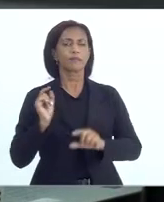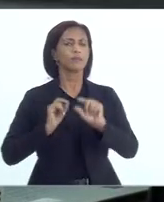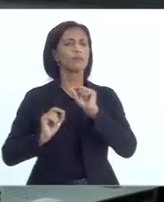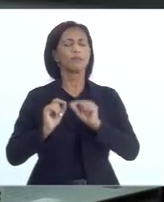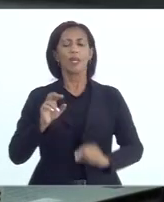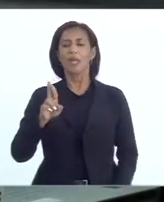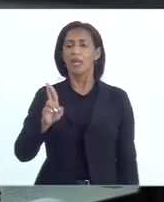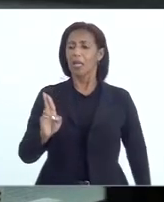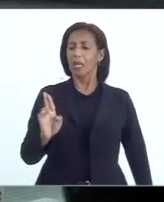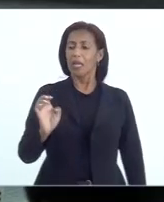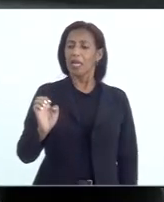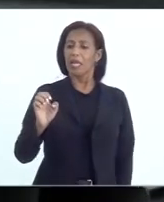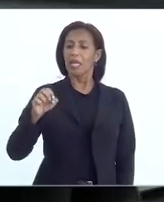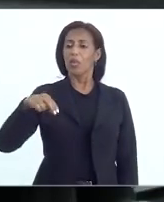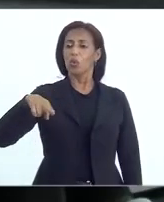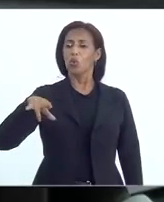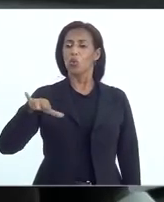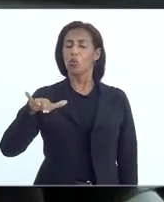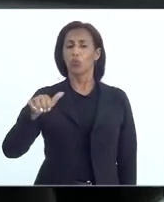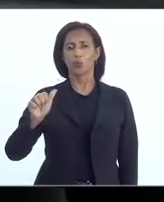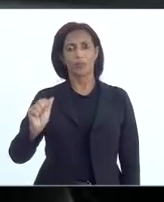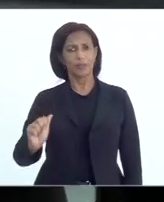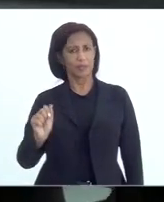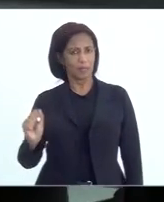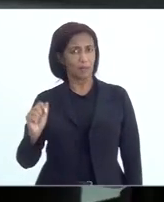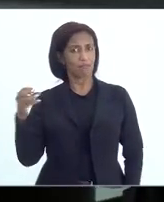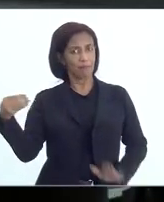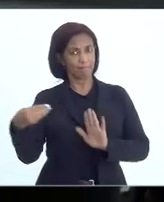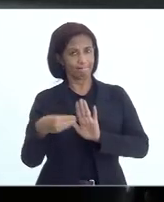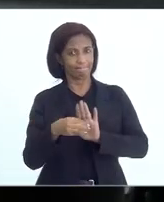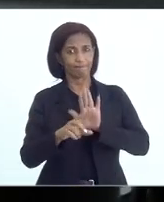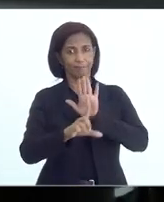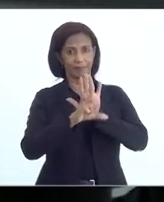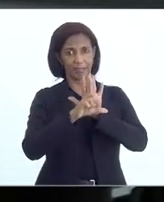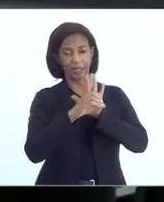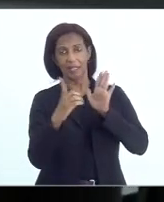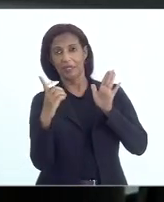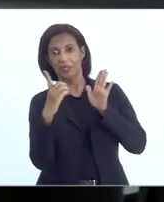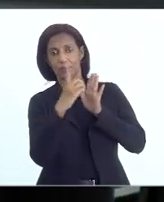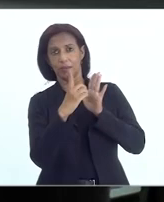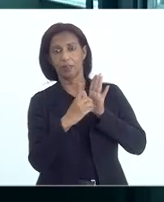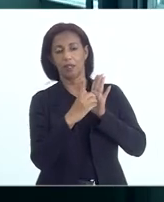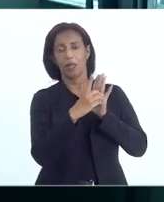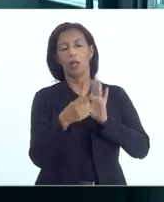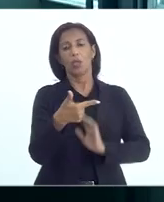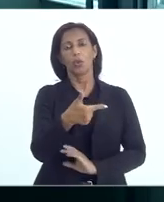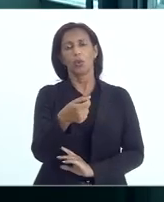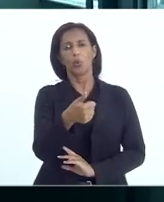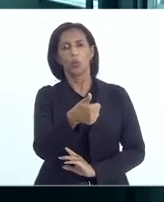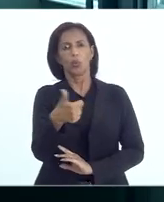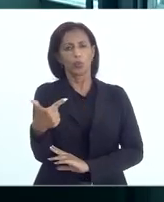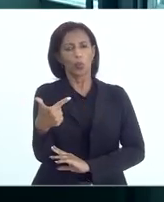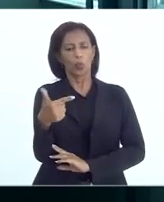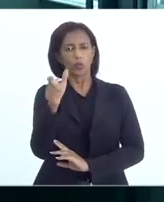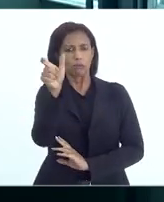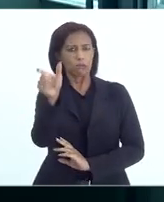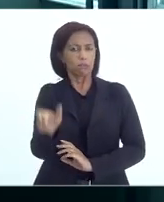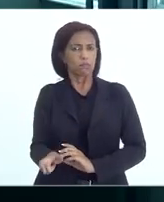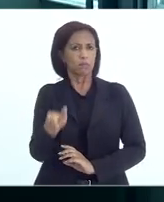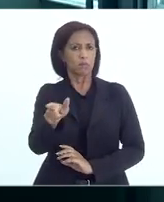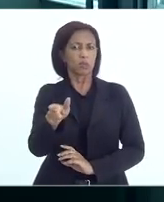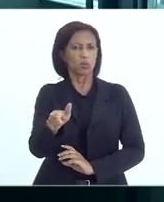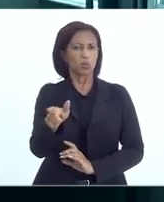o quê que é a renúncia a renúncia um instrumento previsto na legislação ali no decreto de 2012 em que a